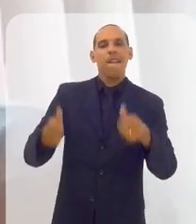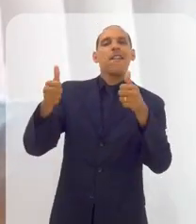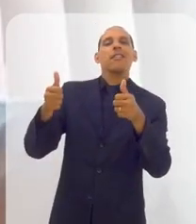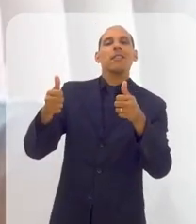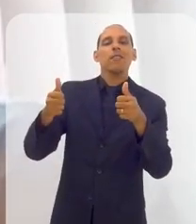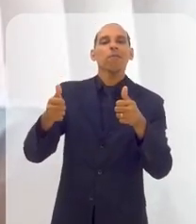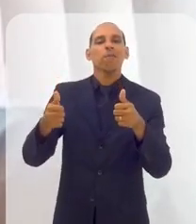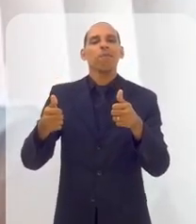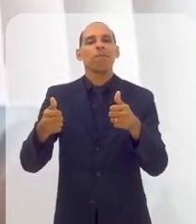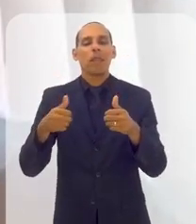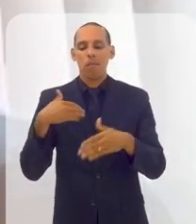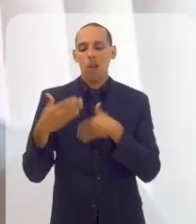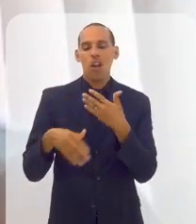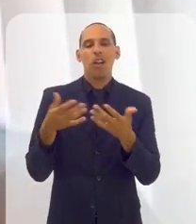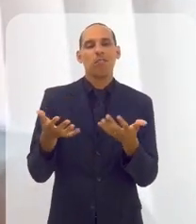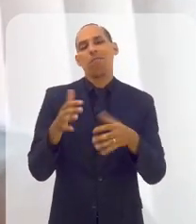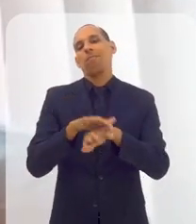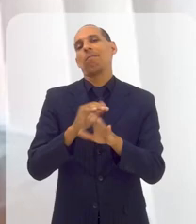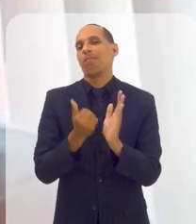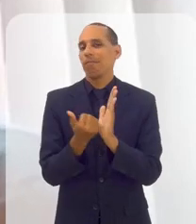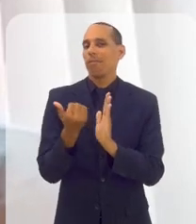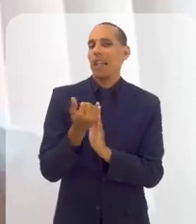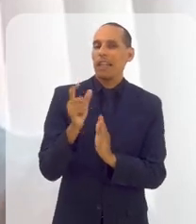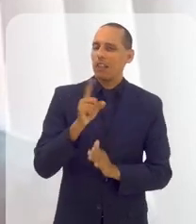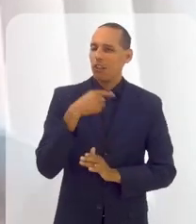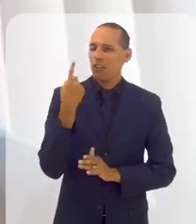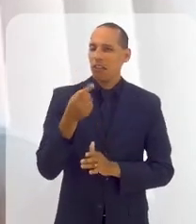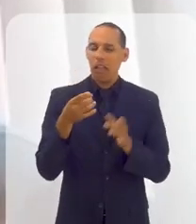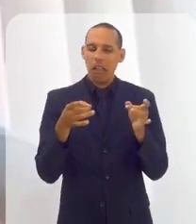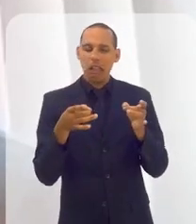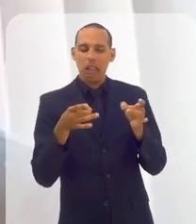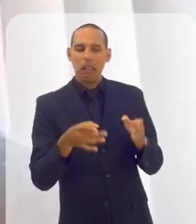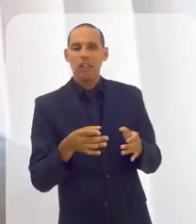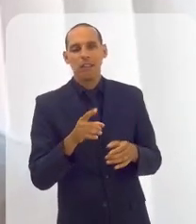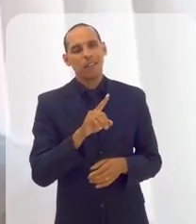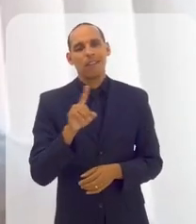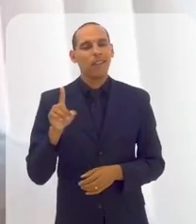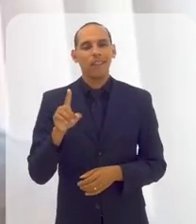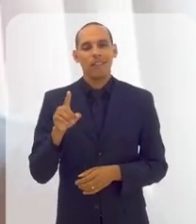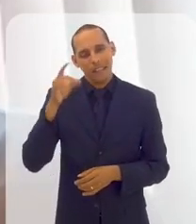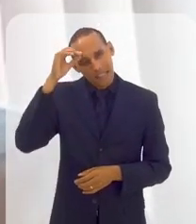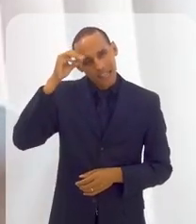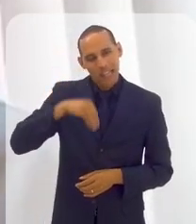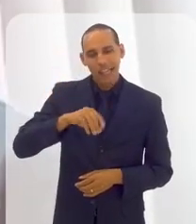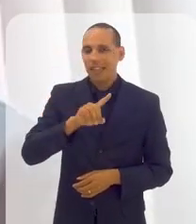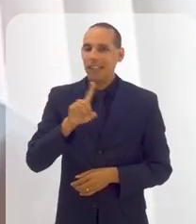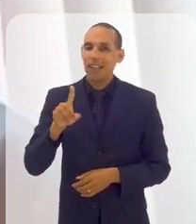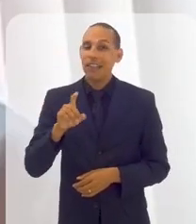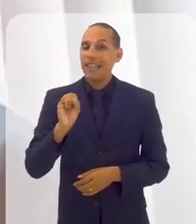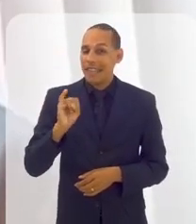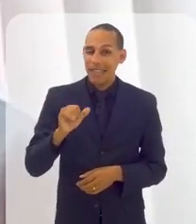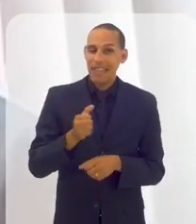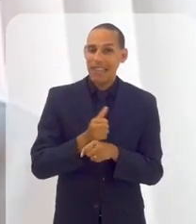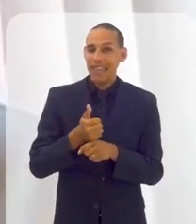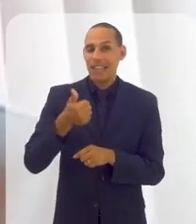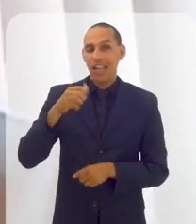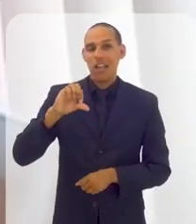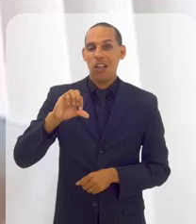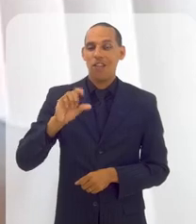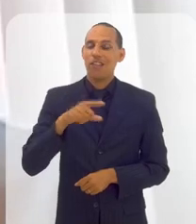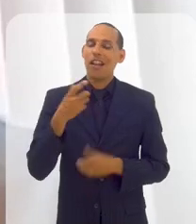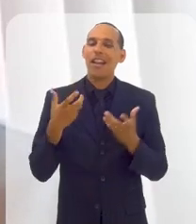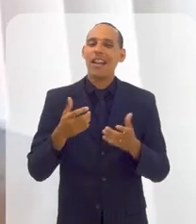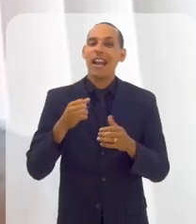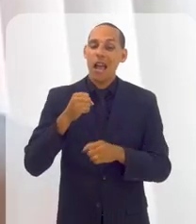em ter um processo que seja mais inclusivo, a gente não pode abrir mão de que ele continue existindo. Se ele tem 19 anos, nós queremos